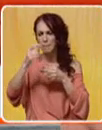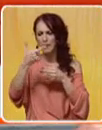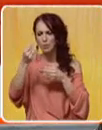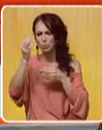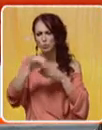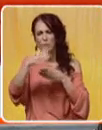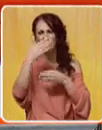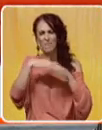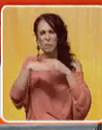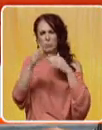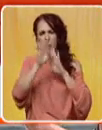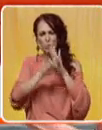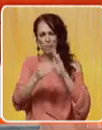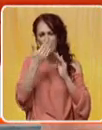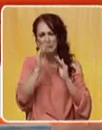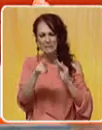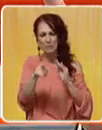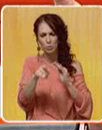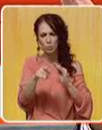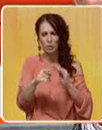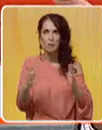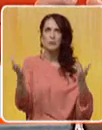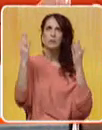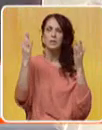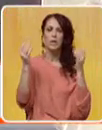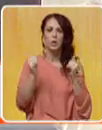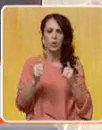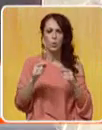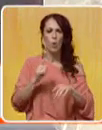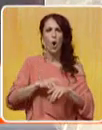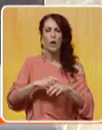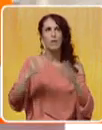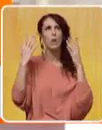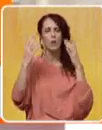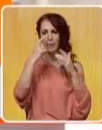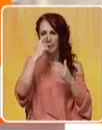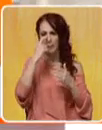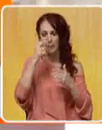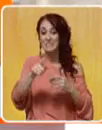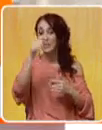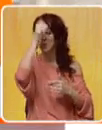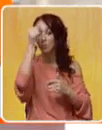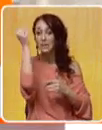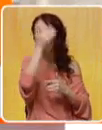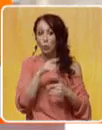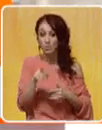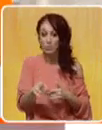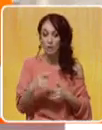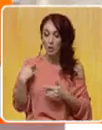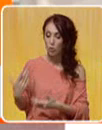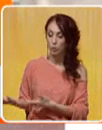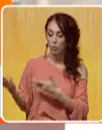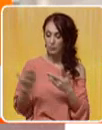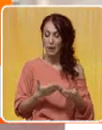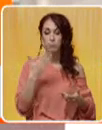fizeste um programa semelhante Ah mas is foi os os momentos de Glória aqui momentos Glória pronto isto uma coisa que chamava domingo à noite em que nós convidá